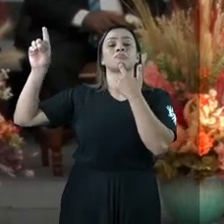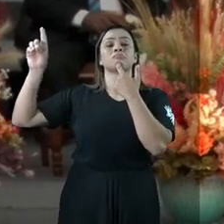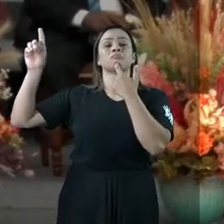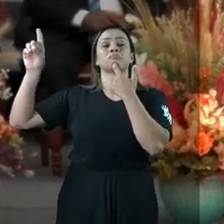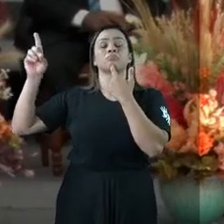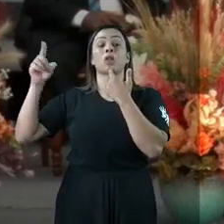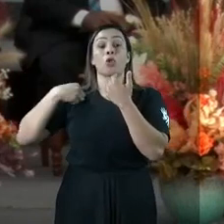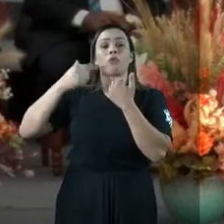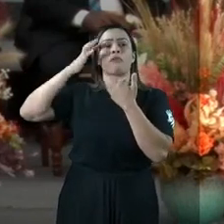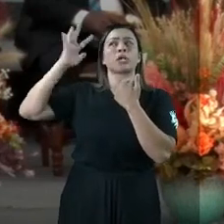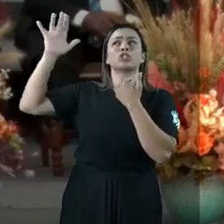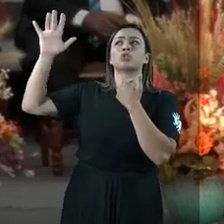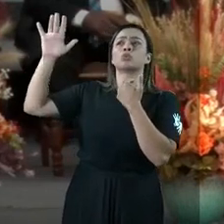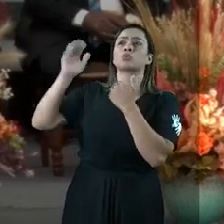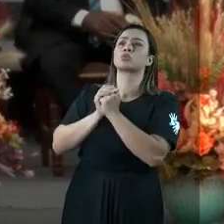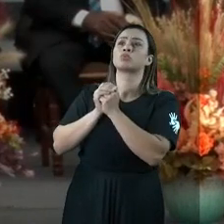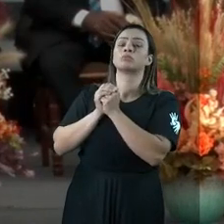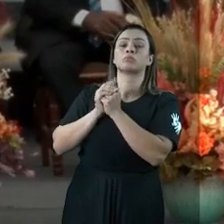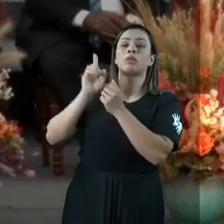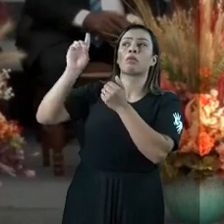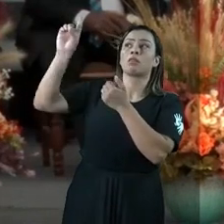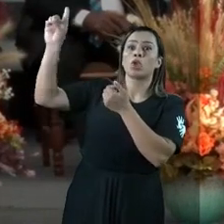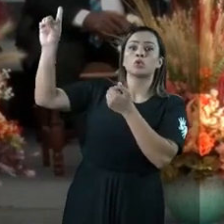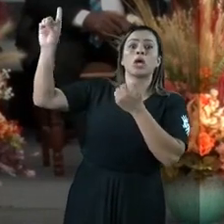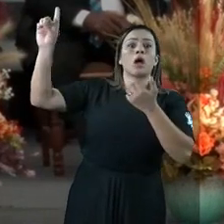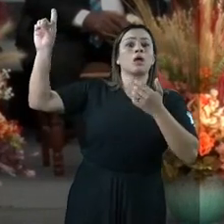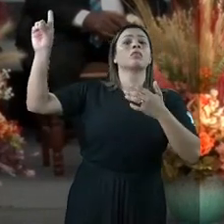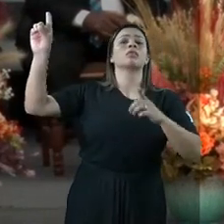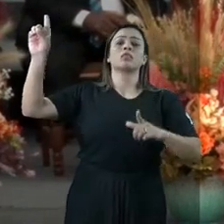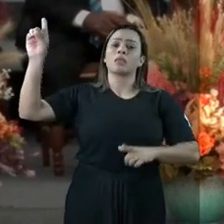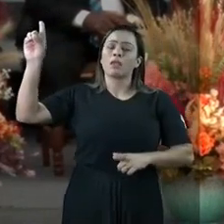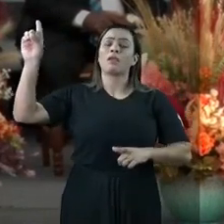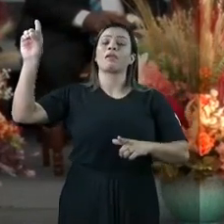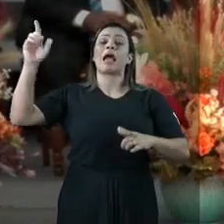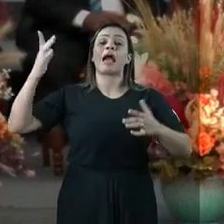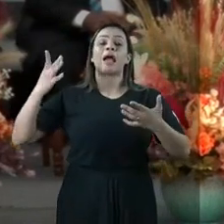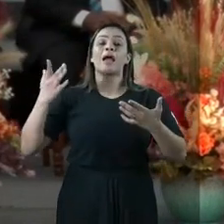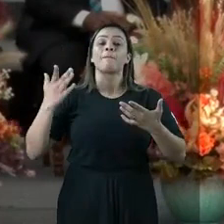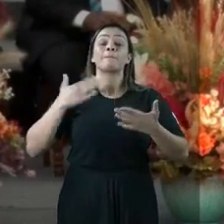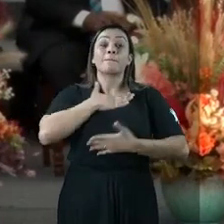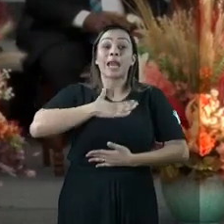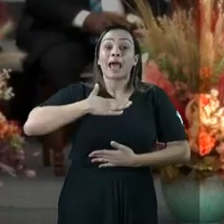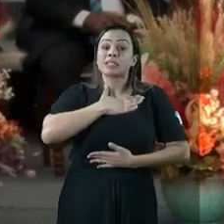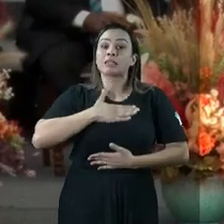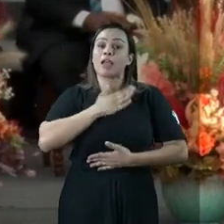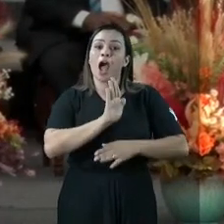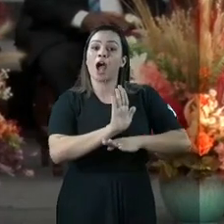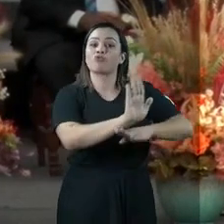missão terrena, e ainda assim tem prazer de entrar na vida de um pescador frustrado.